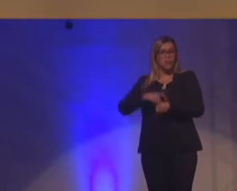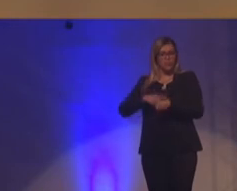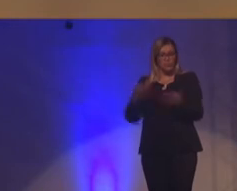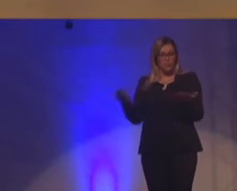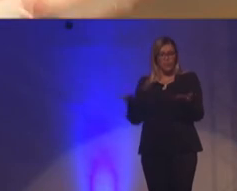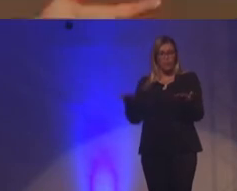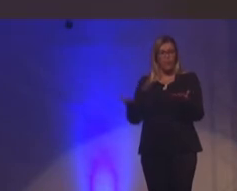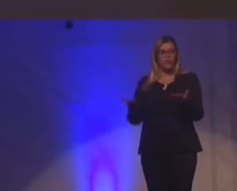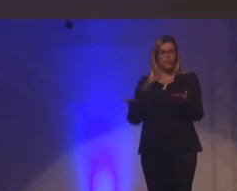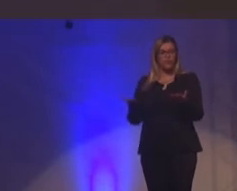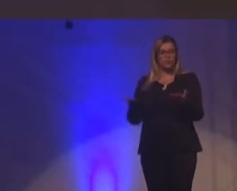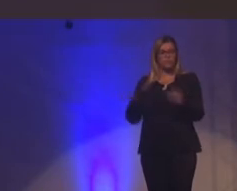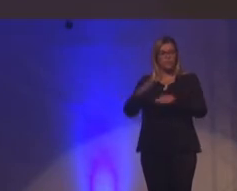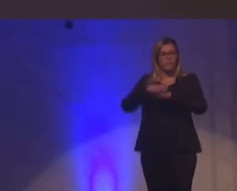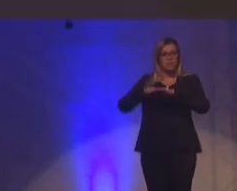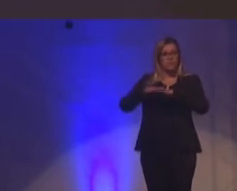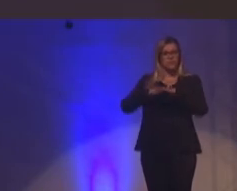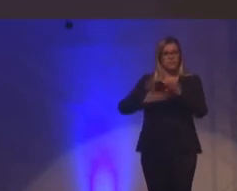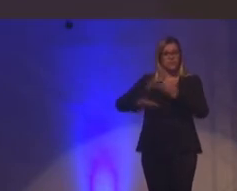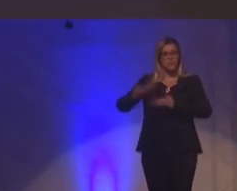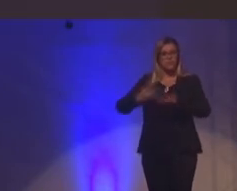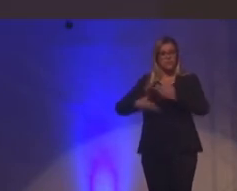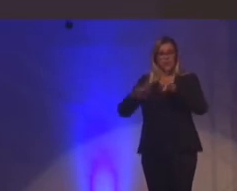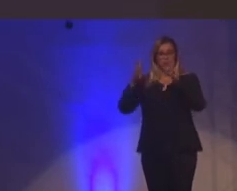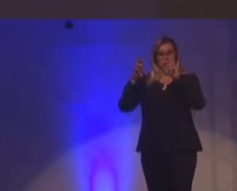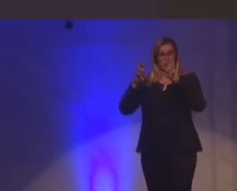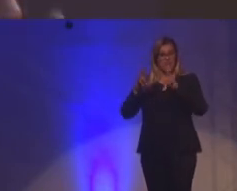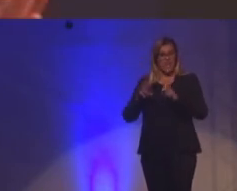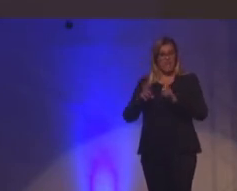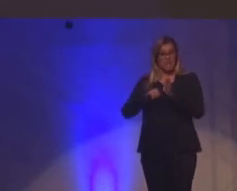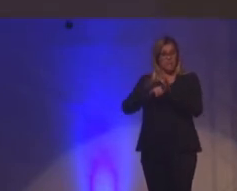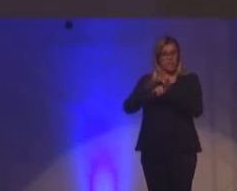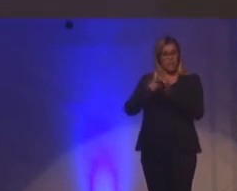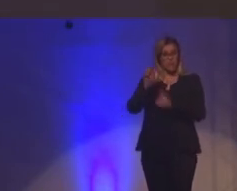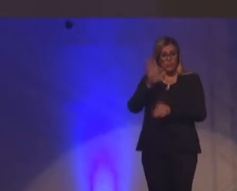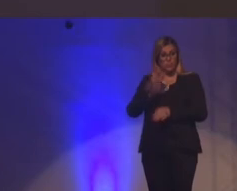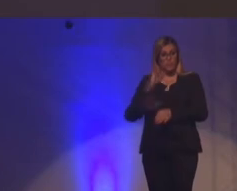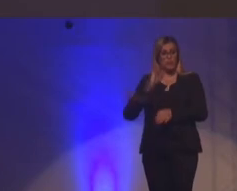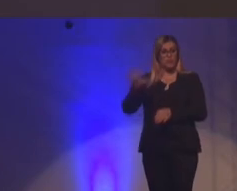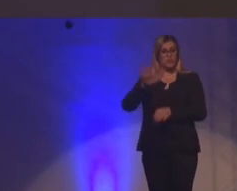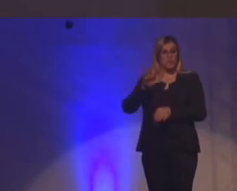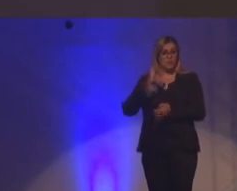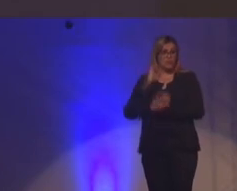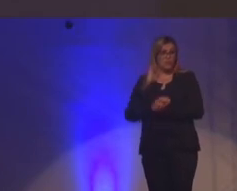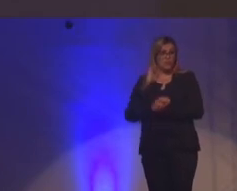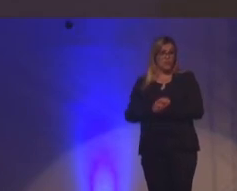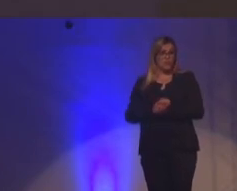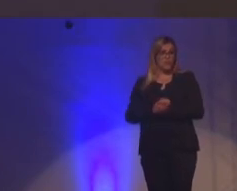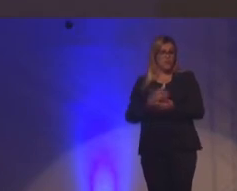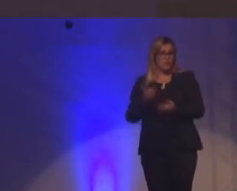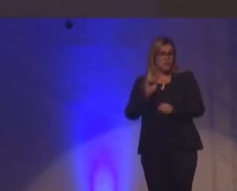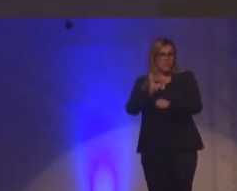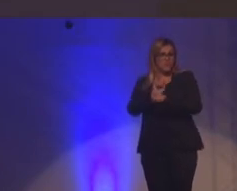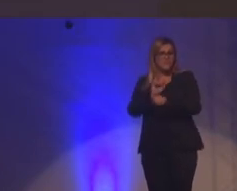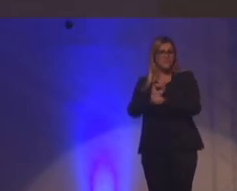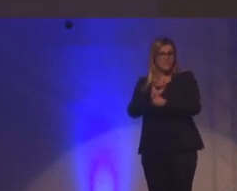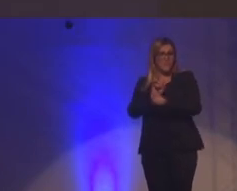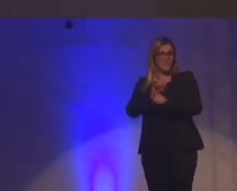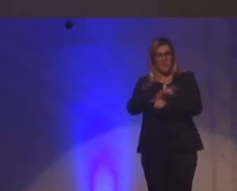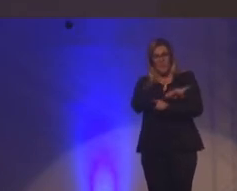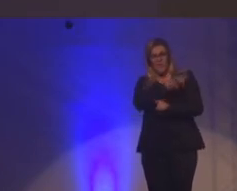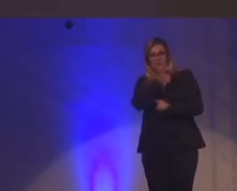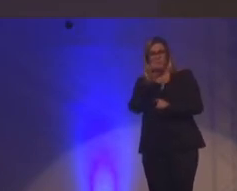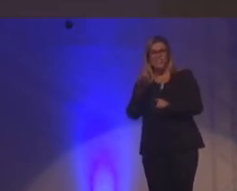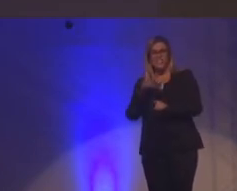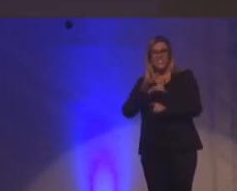reunir os maiores pesquisadores do tema do Brasil e oferecer uma atualização para os profissionais. Então, espero que ao longo do dia a gente